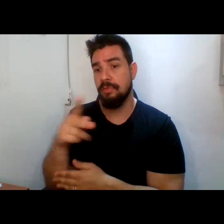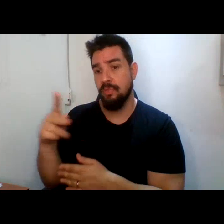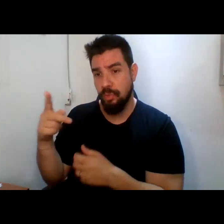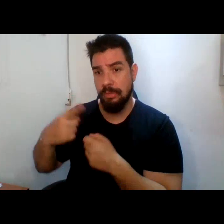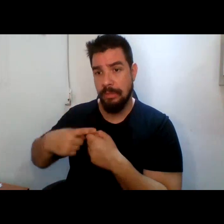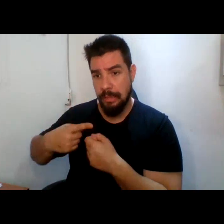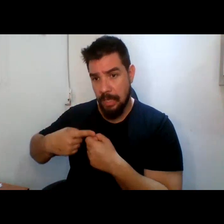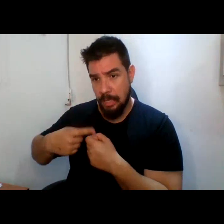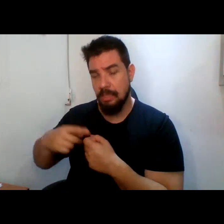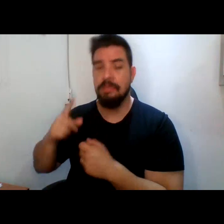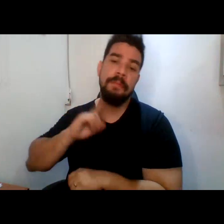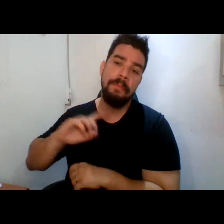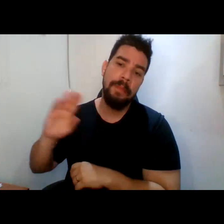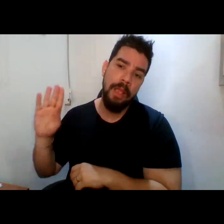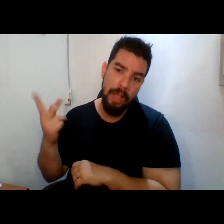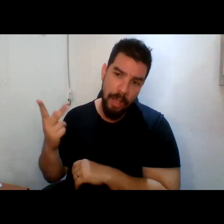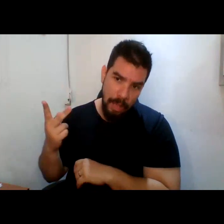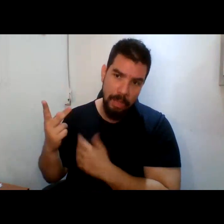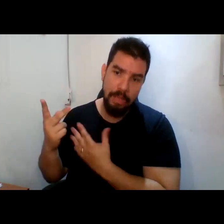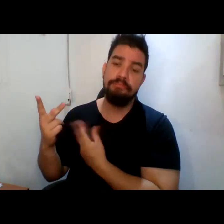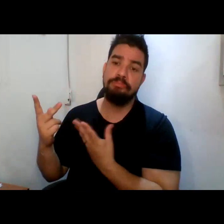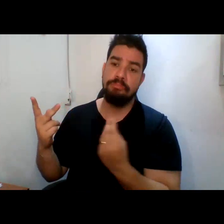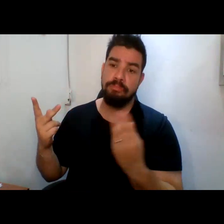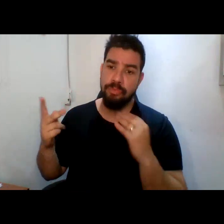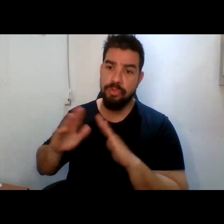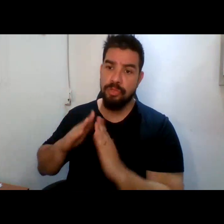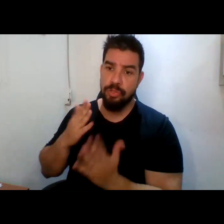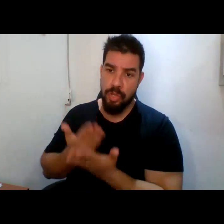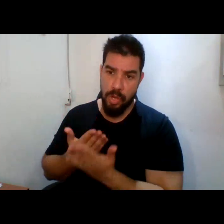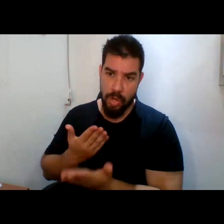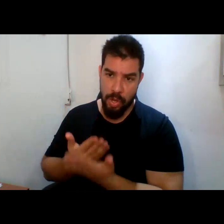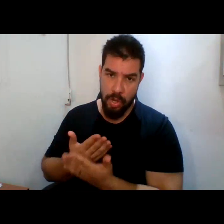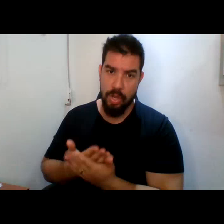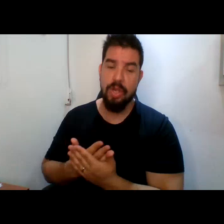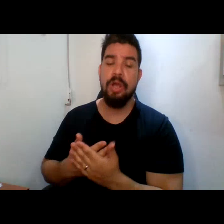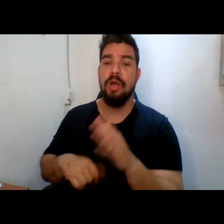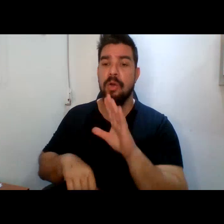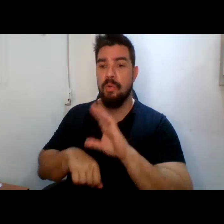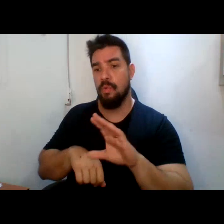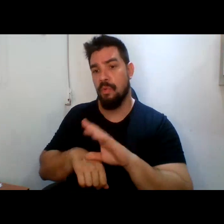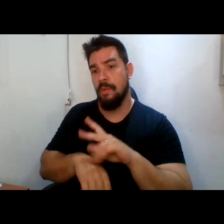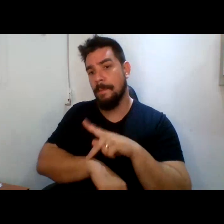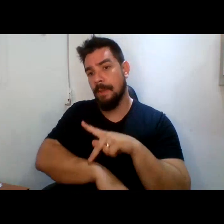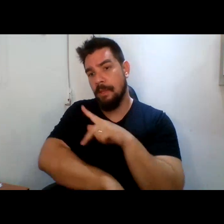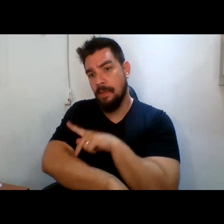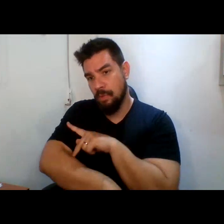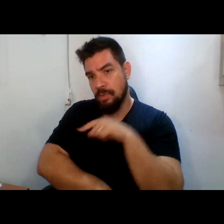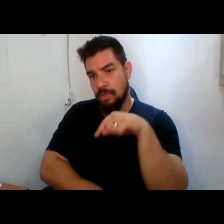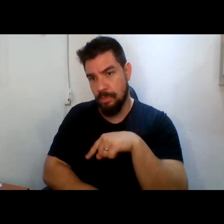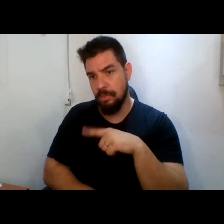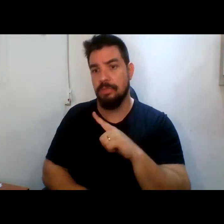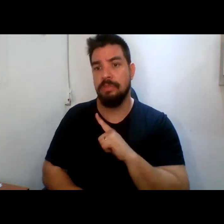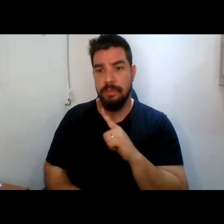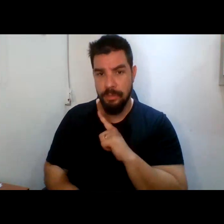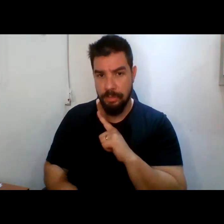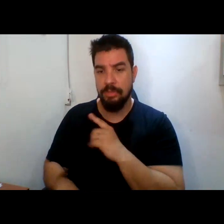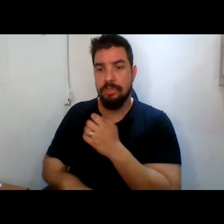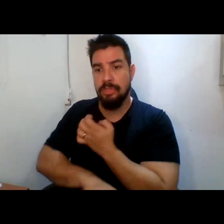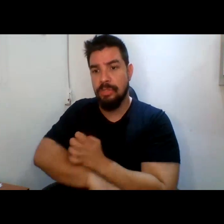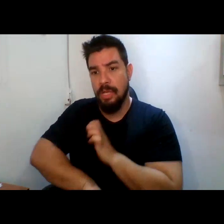for em Belo Horizonte, aqui nós temos muitas escolas, né? O curso de pedagogia aqui tem estágio desde o